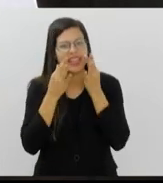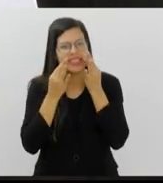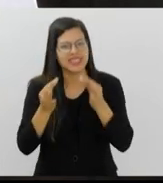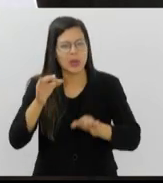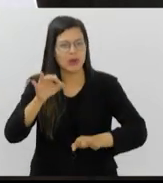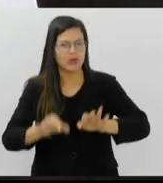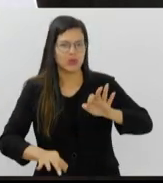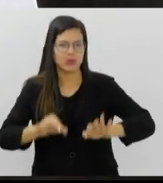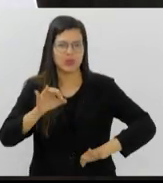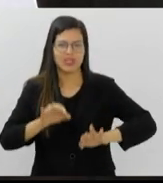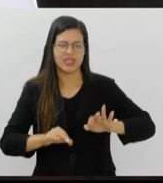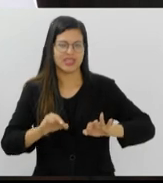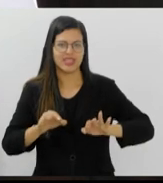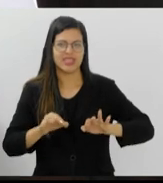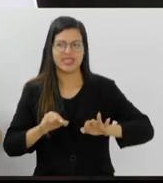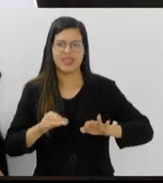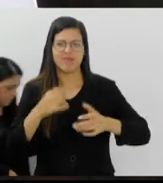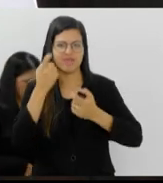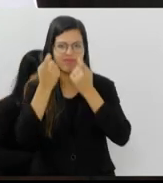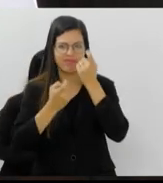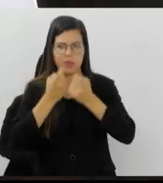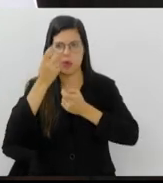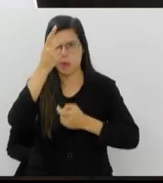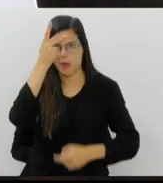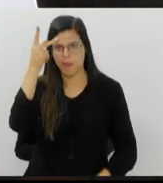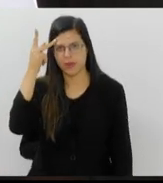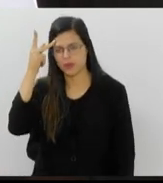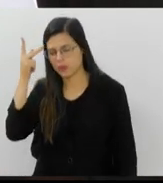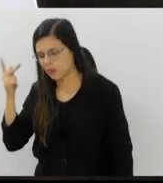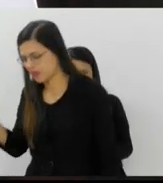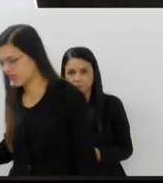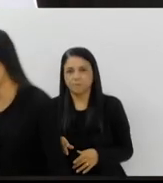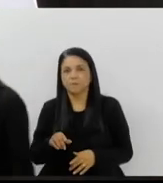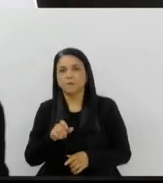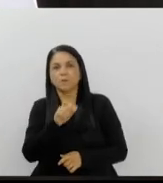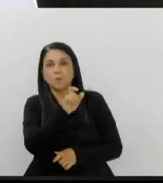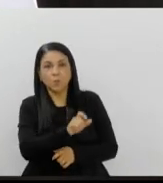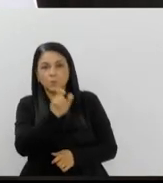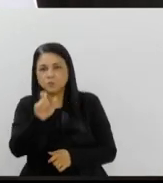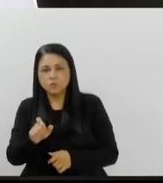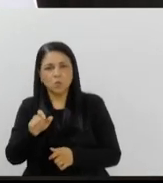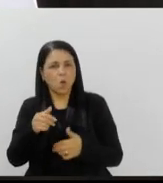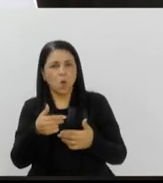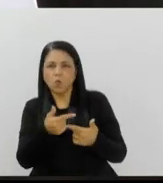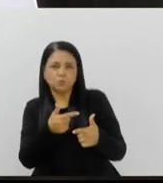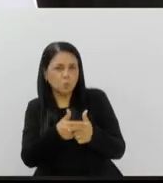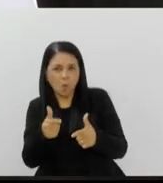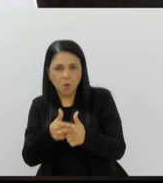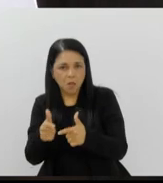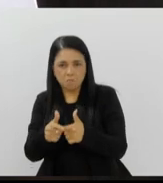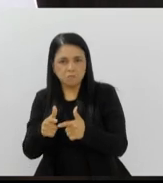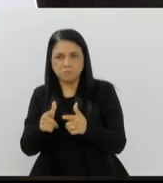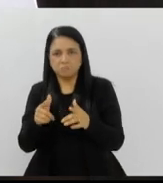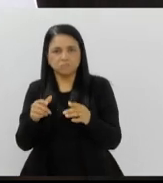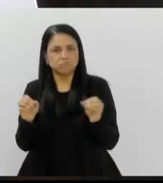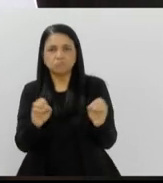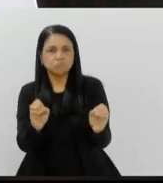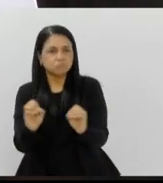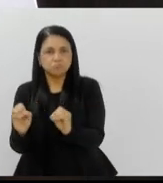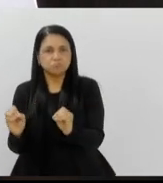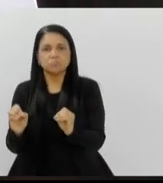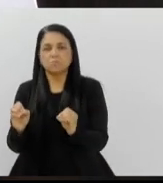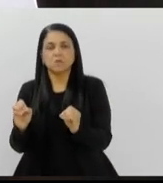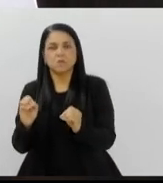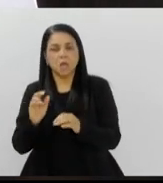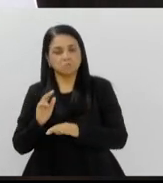importa com pessoas e situações que possam colocá-la numa